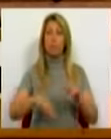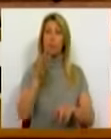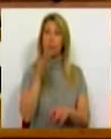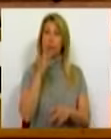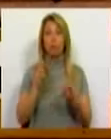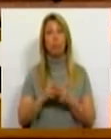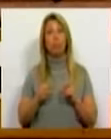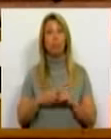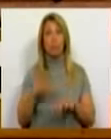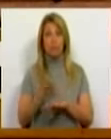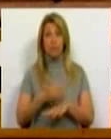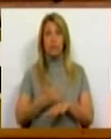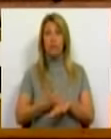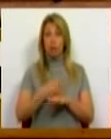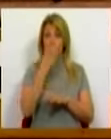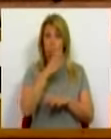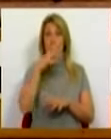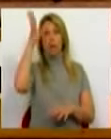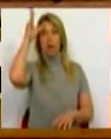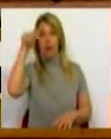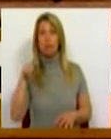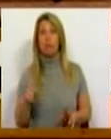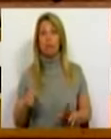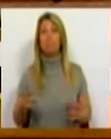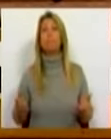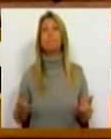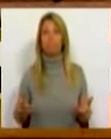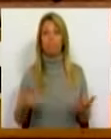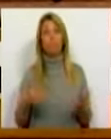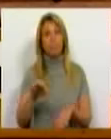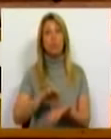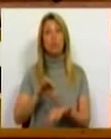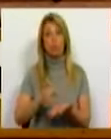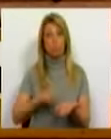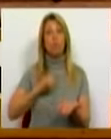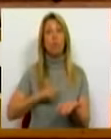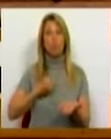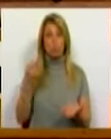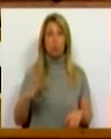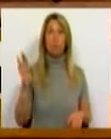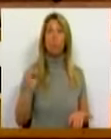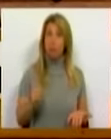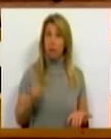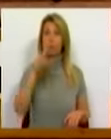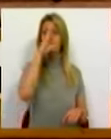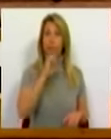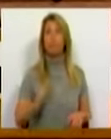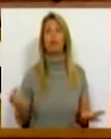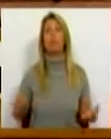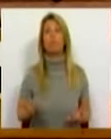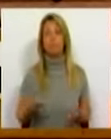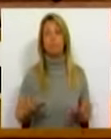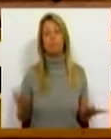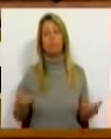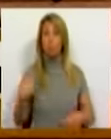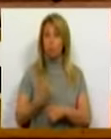os problemas do setor da suinicultura e do leite estão no centro das preocupações do Partido Socialista e do Governo.